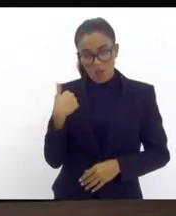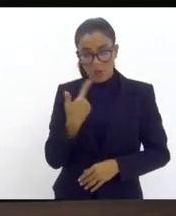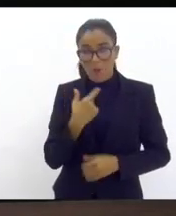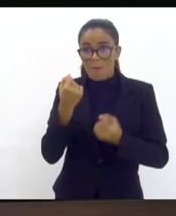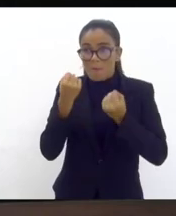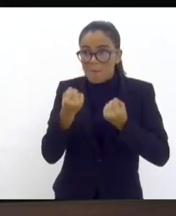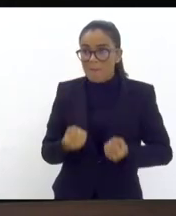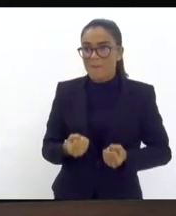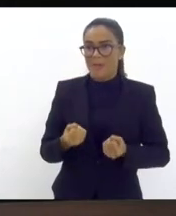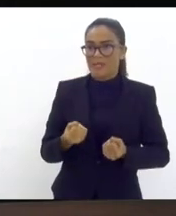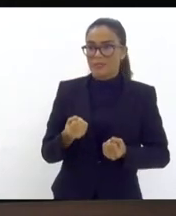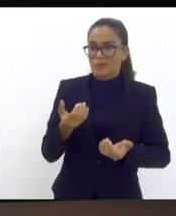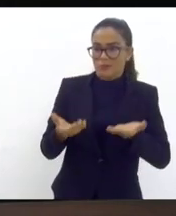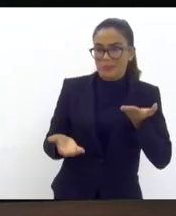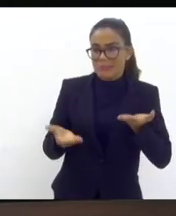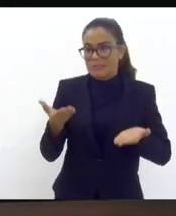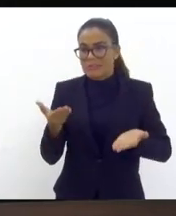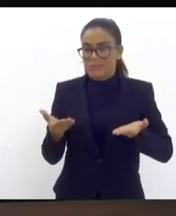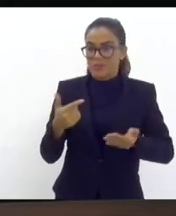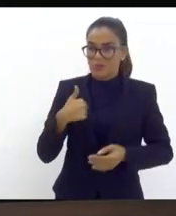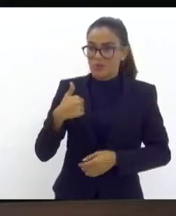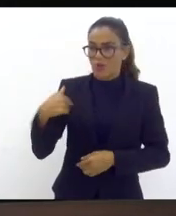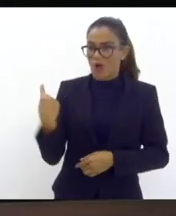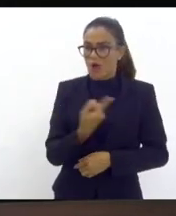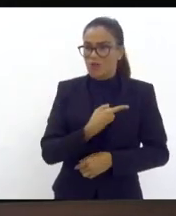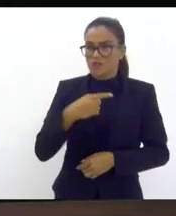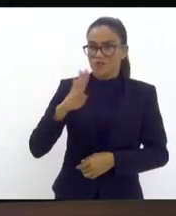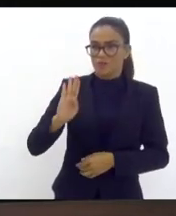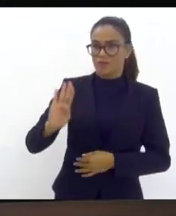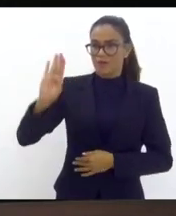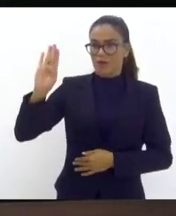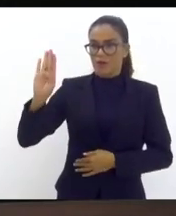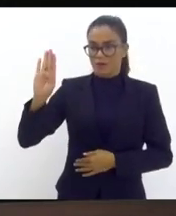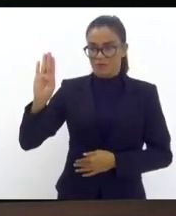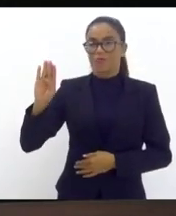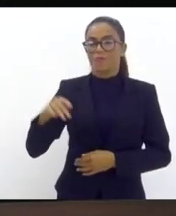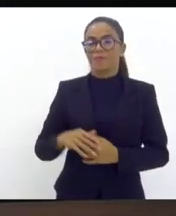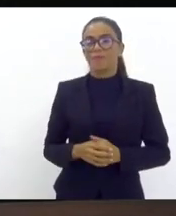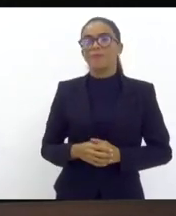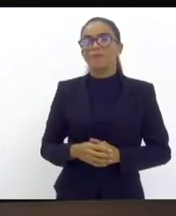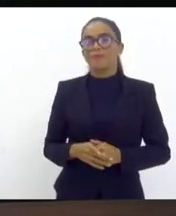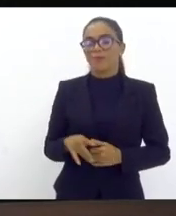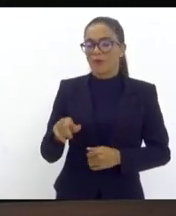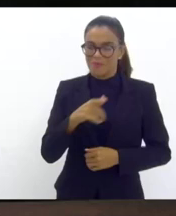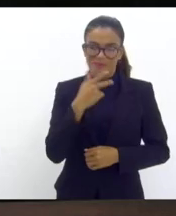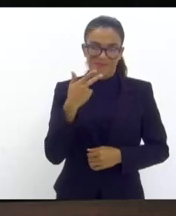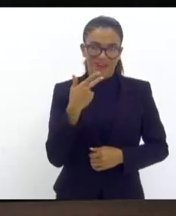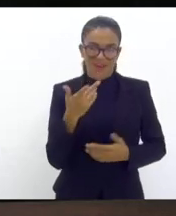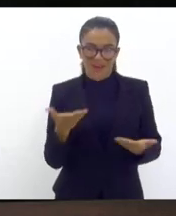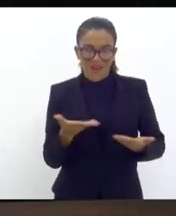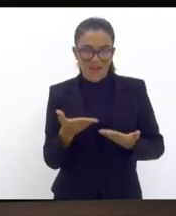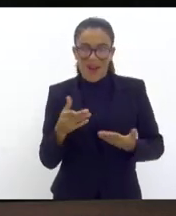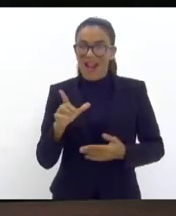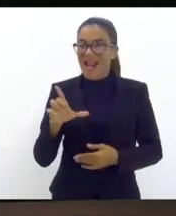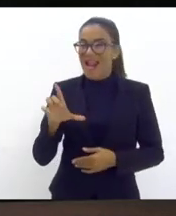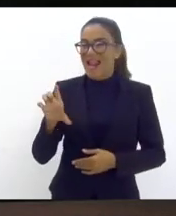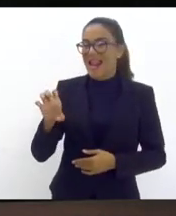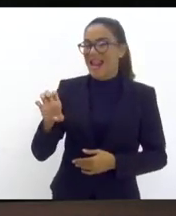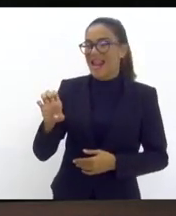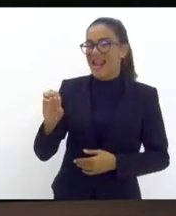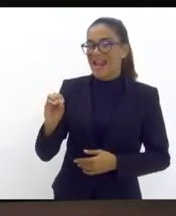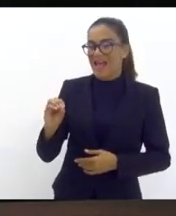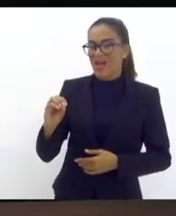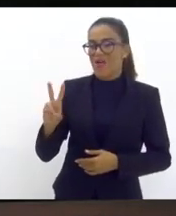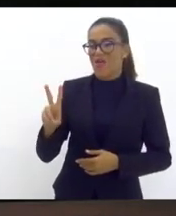muito Infelizmente o nome Deputado Leo vieram como vossa excelência acabou de mencionar aqui diz